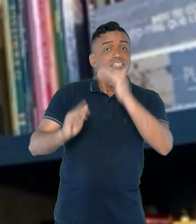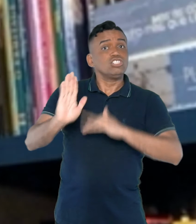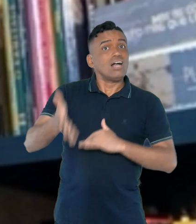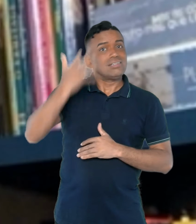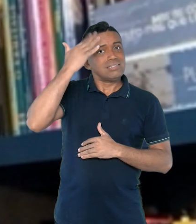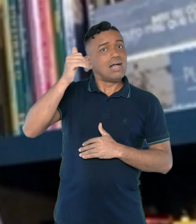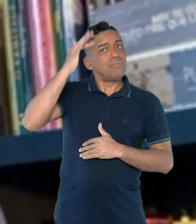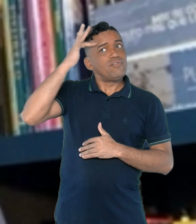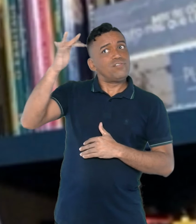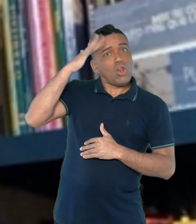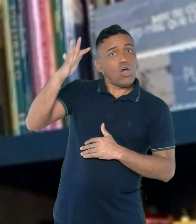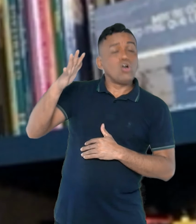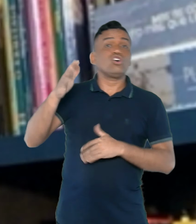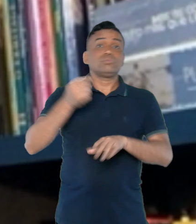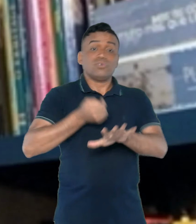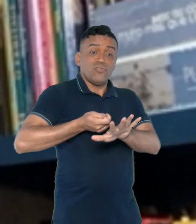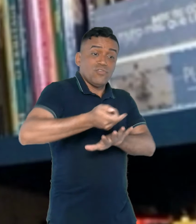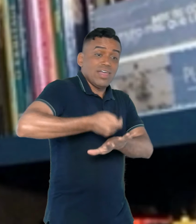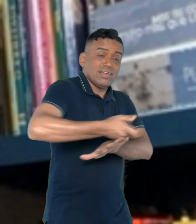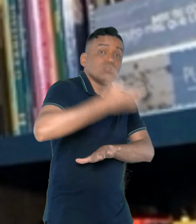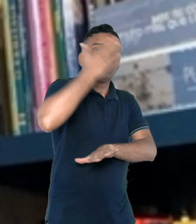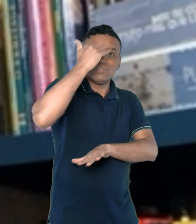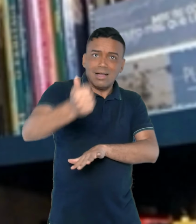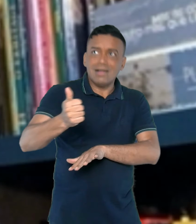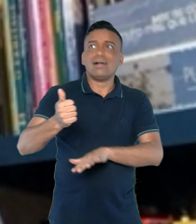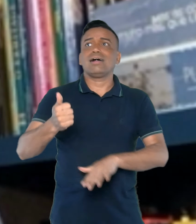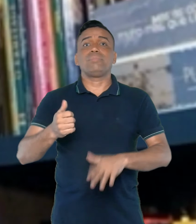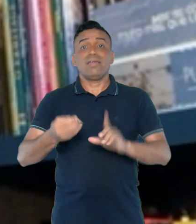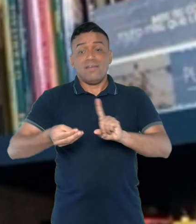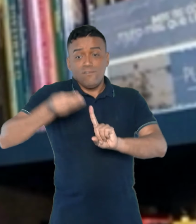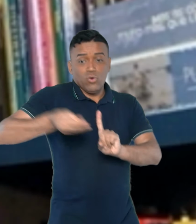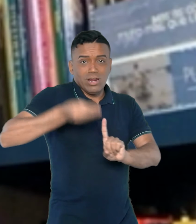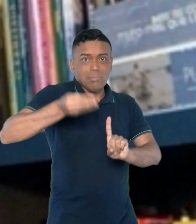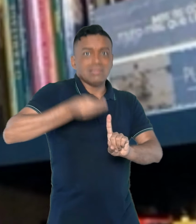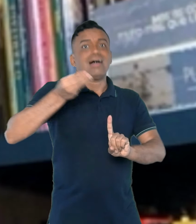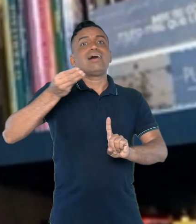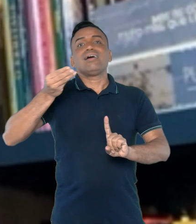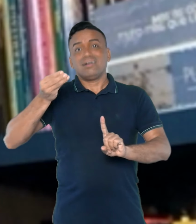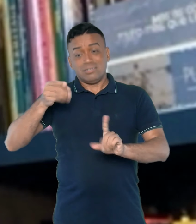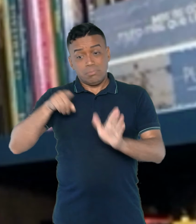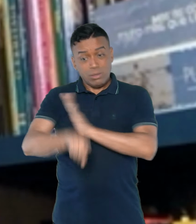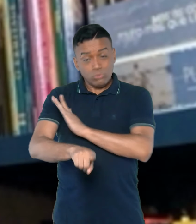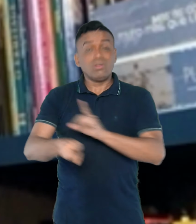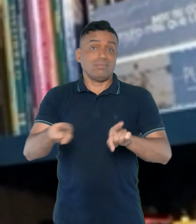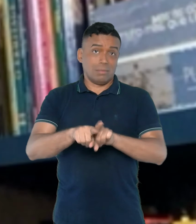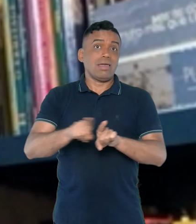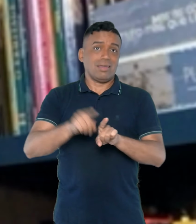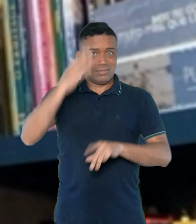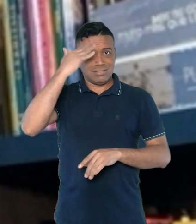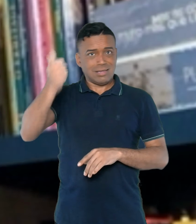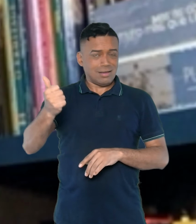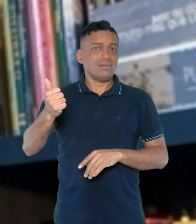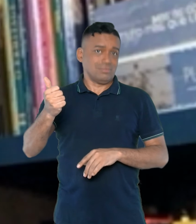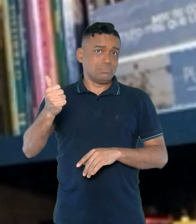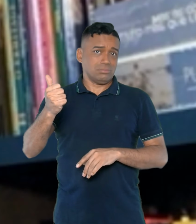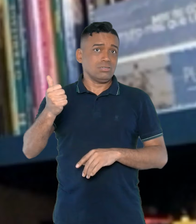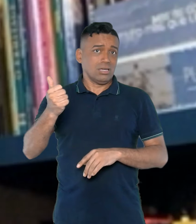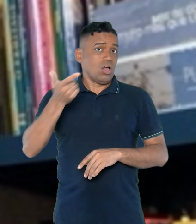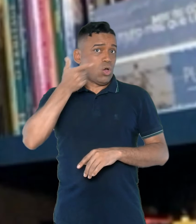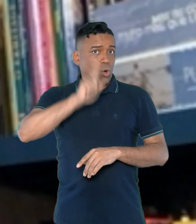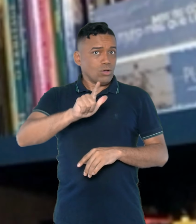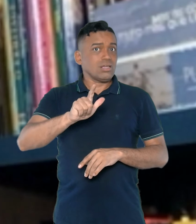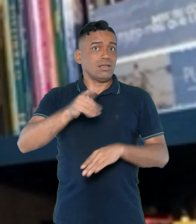o que é filósofo, já sabem o que é fake news, já sabem o que é vulnerabilidade, muitas das vezes, quando eu perguntei também, eles já tinham ouvido falar e também já